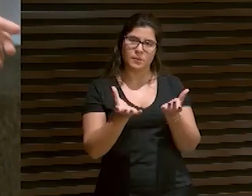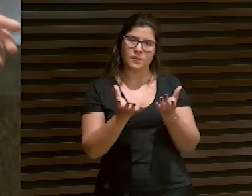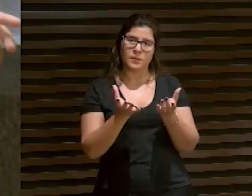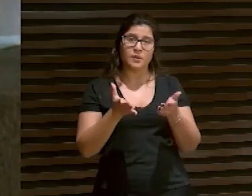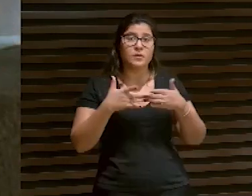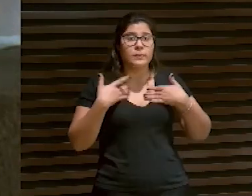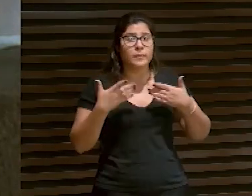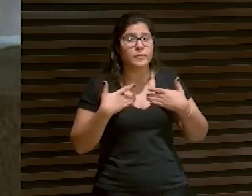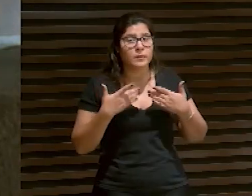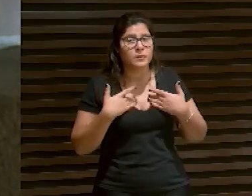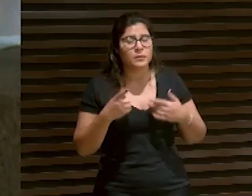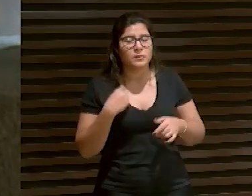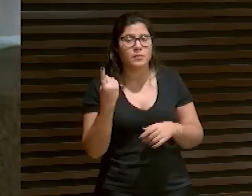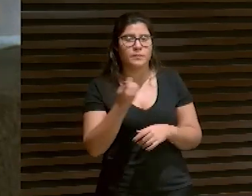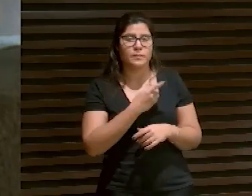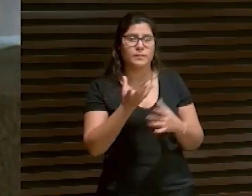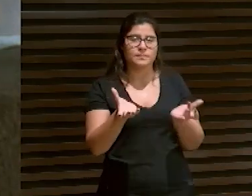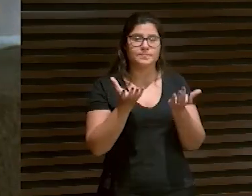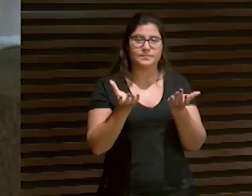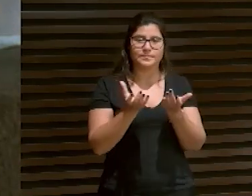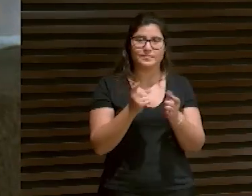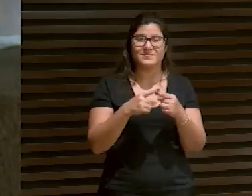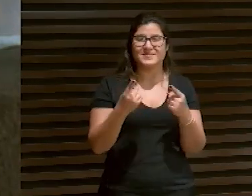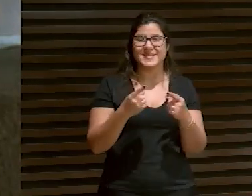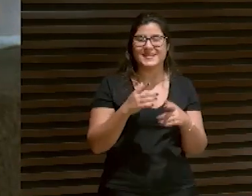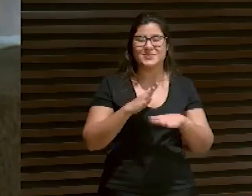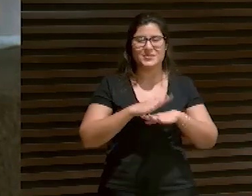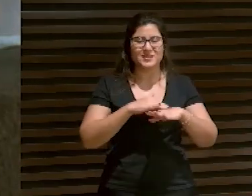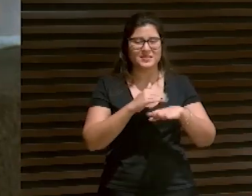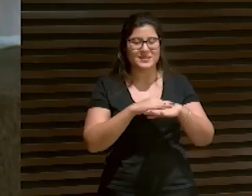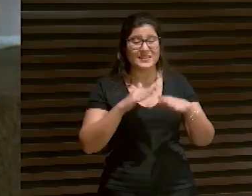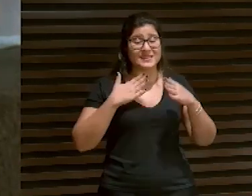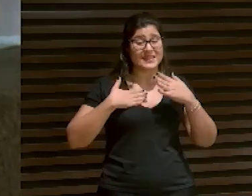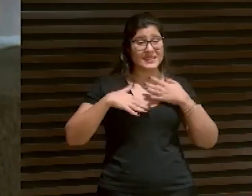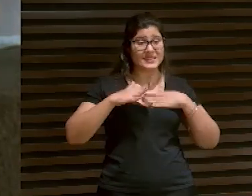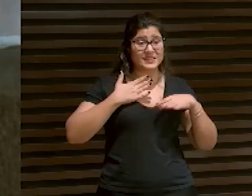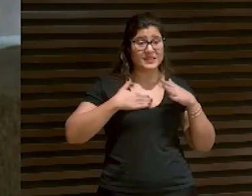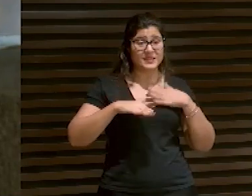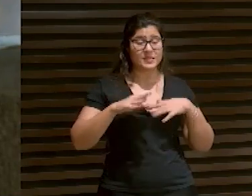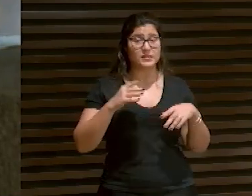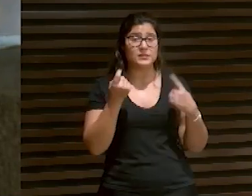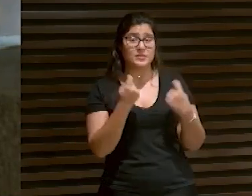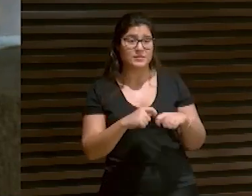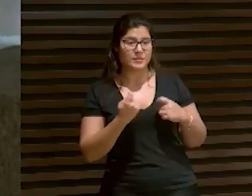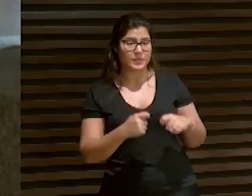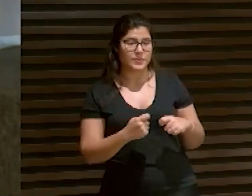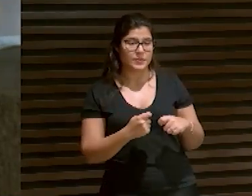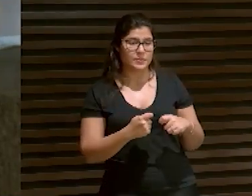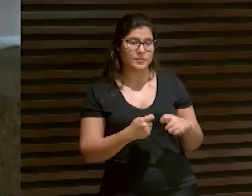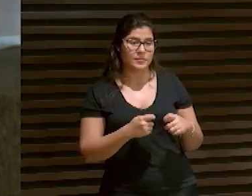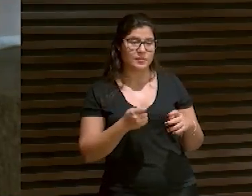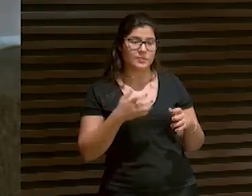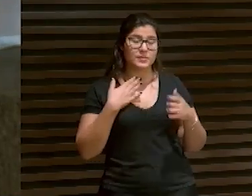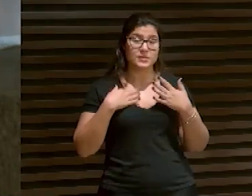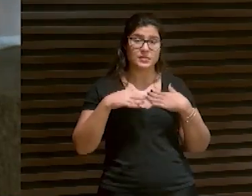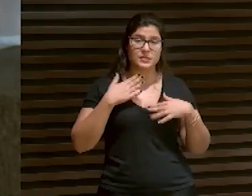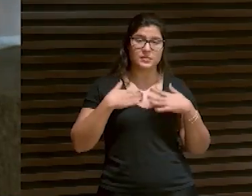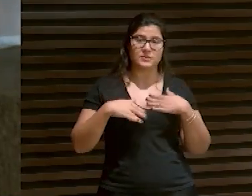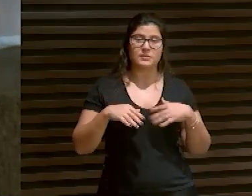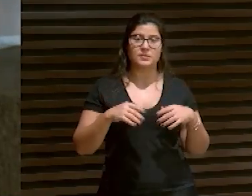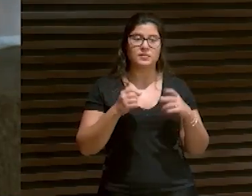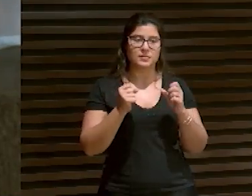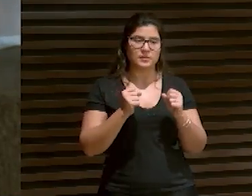toda a alegria que nós queremos. Mas o descanso que nós precisamos. o descanso que nós podemos ter,